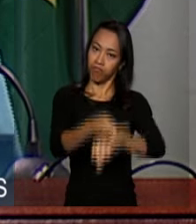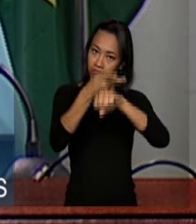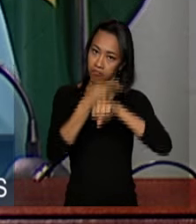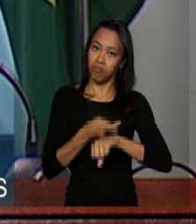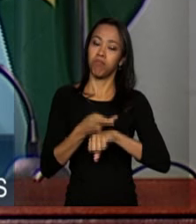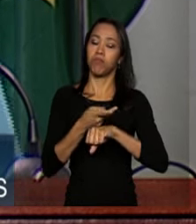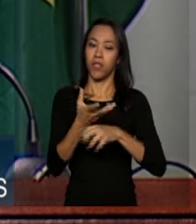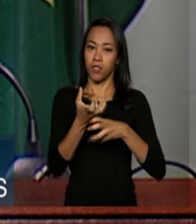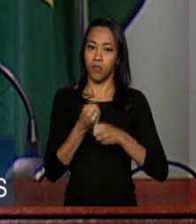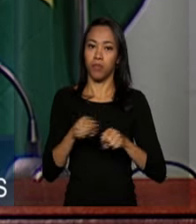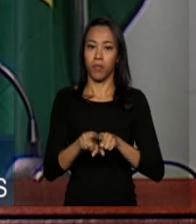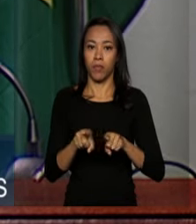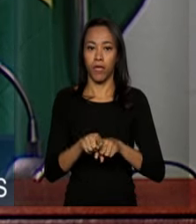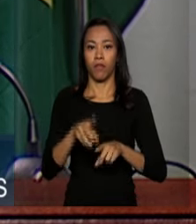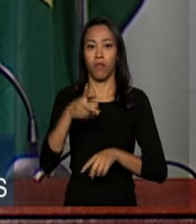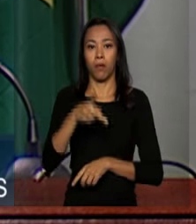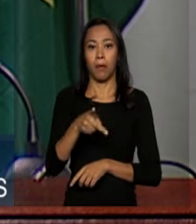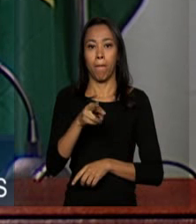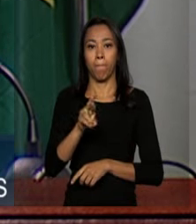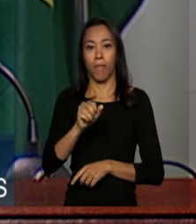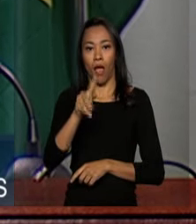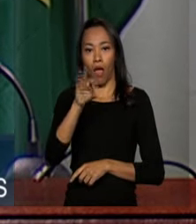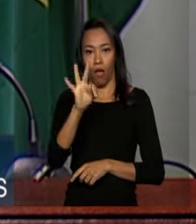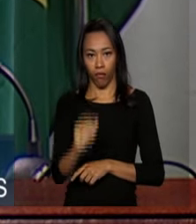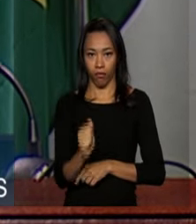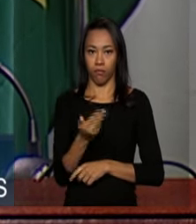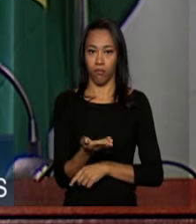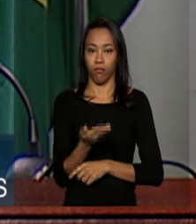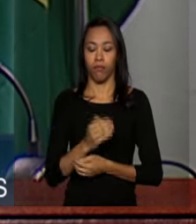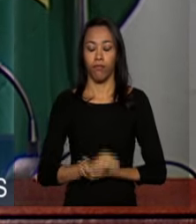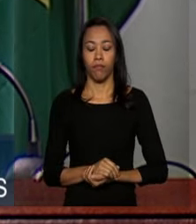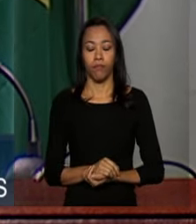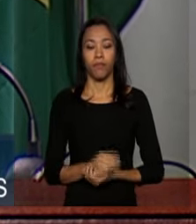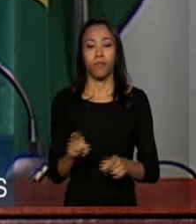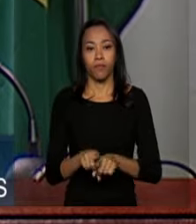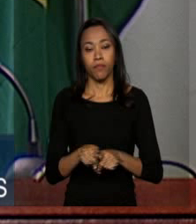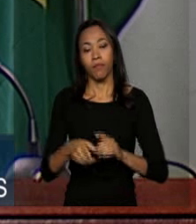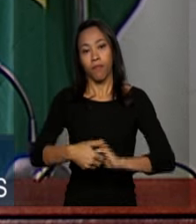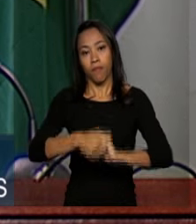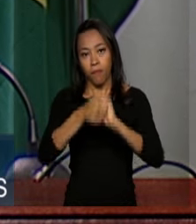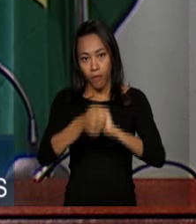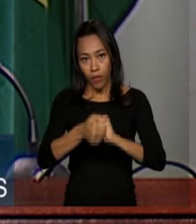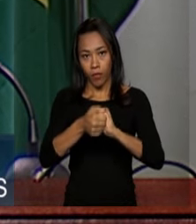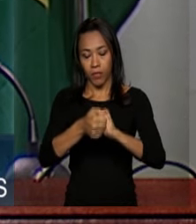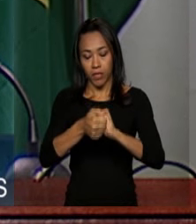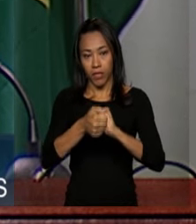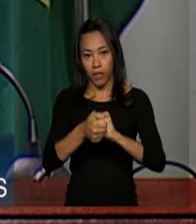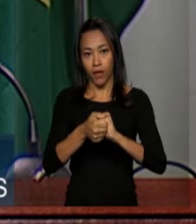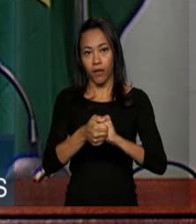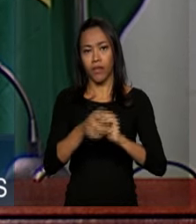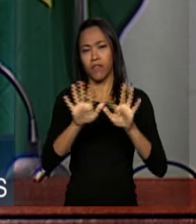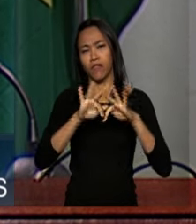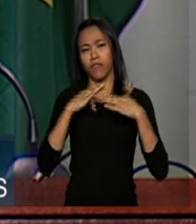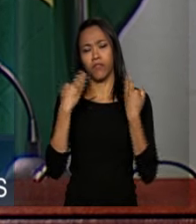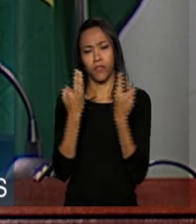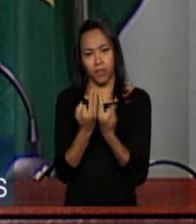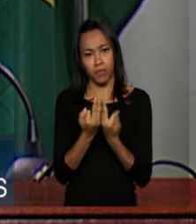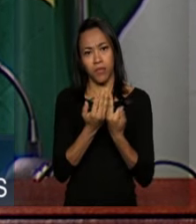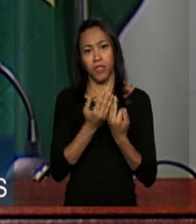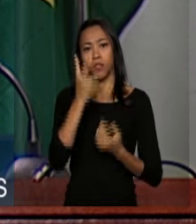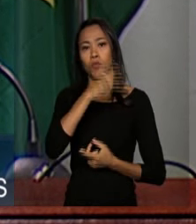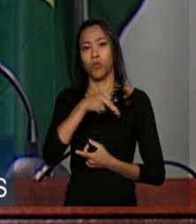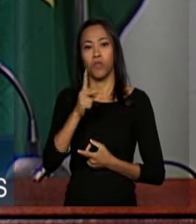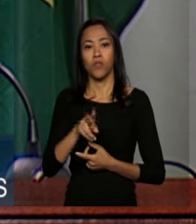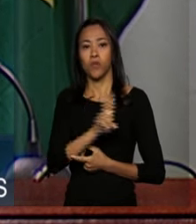Rio Branco. Queria cumprimentar também os familiares do